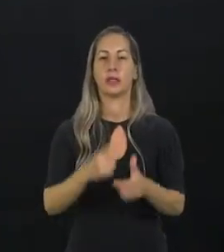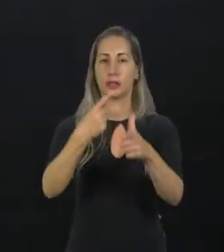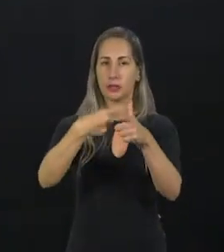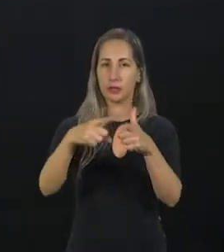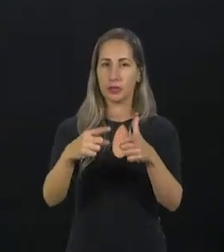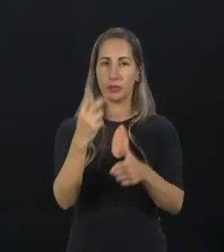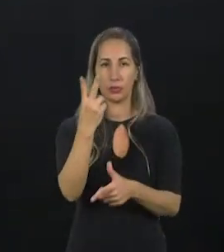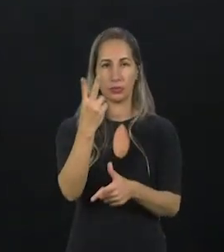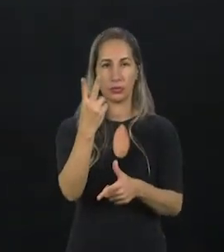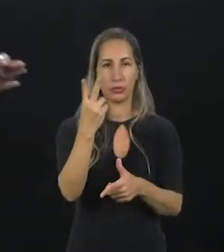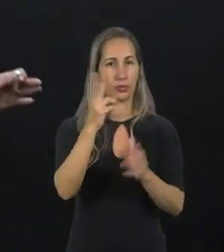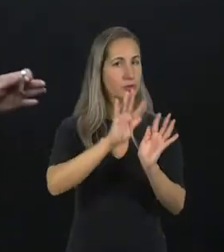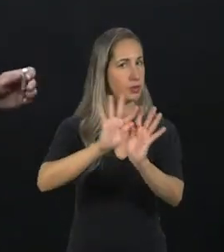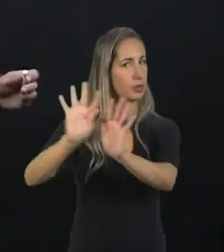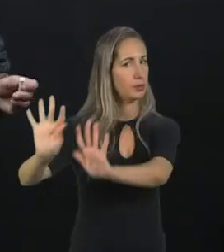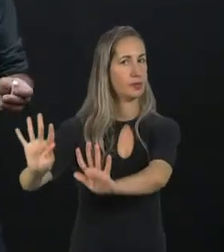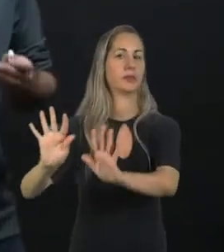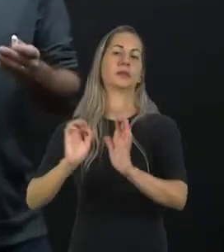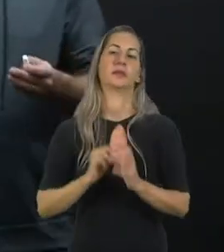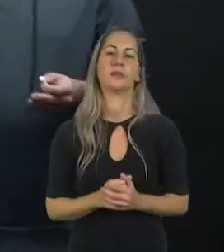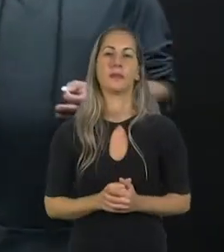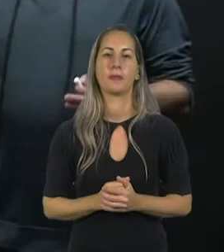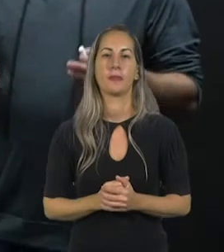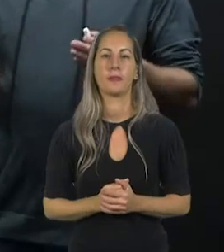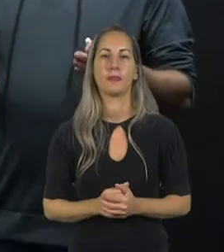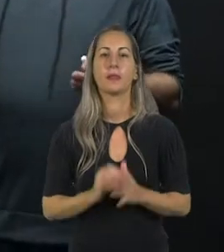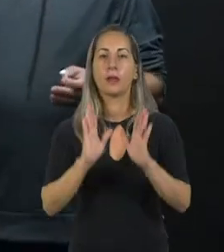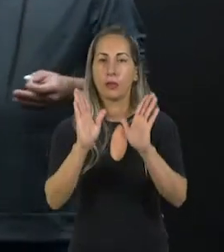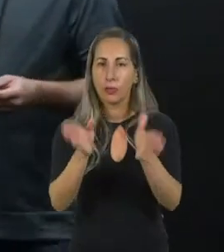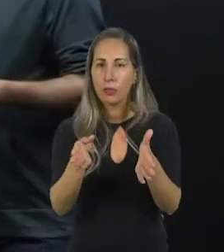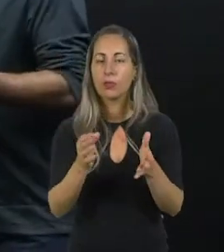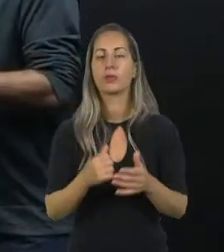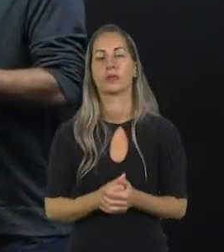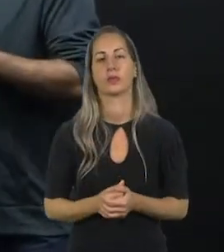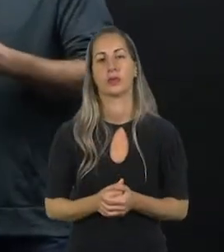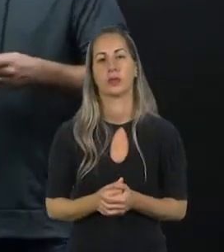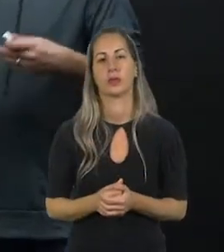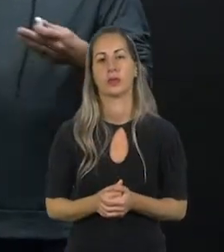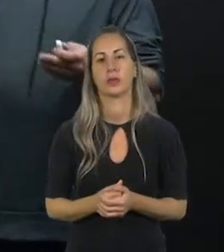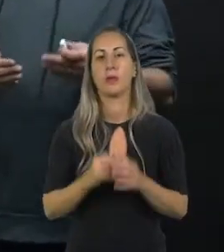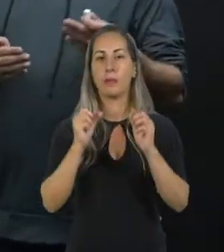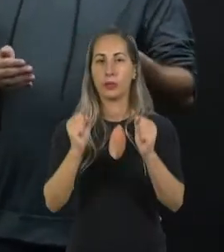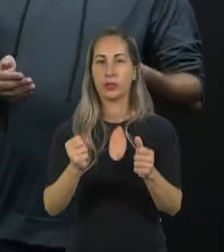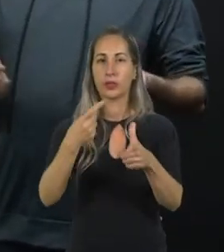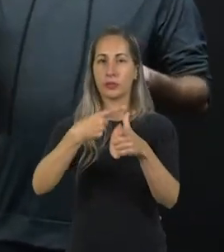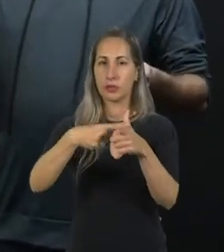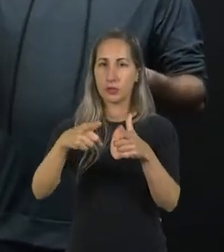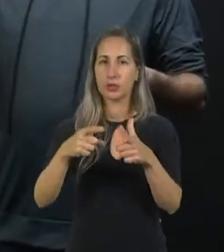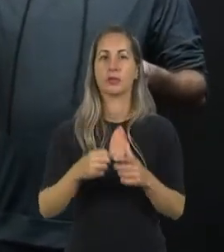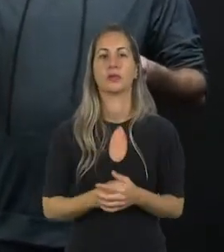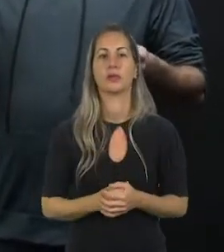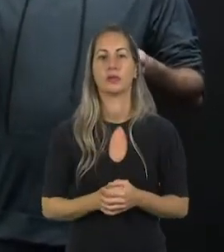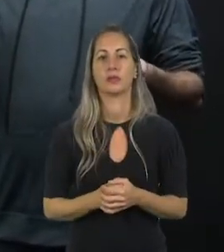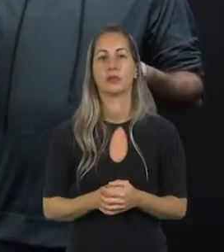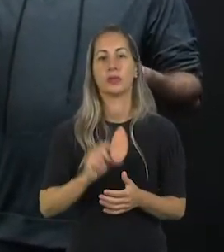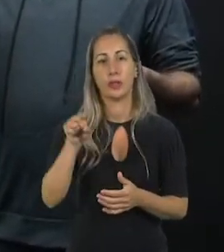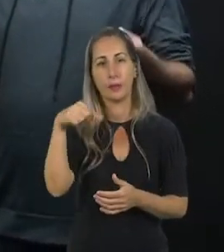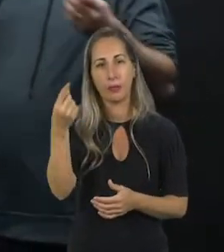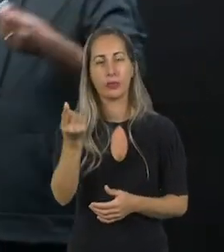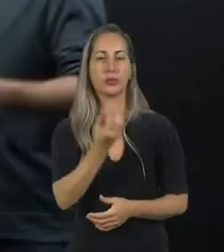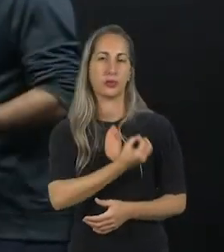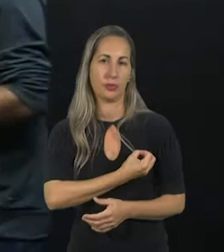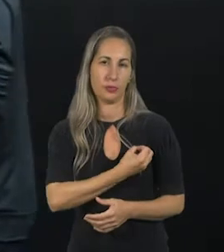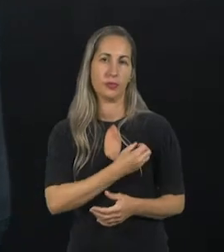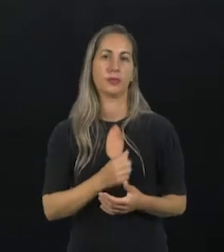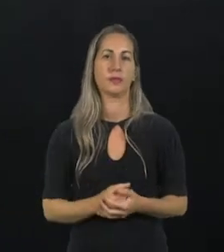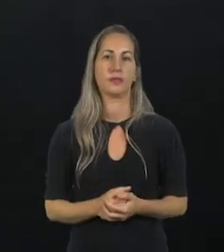divisão por 2 a gente já esquece. E aí a gente vai analisar a possível divisão exata pelo próximo número